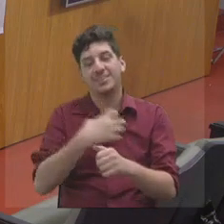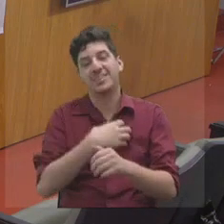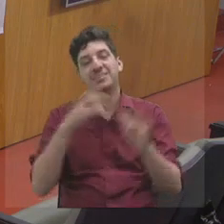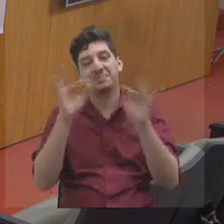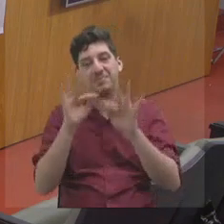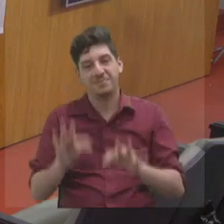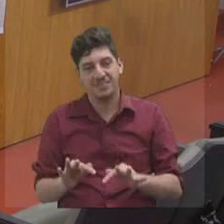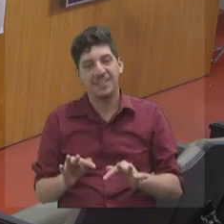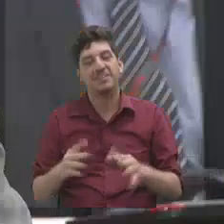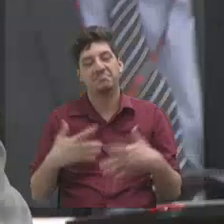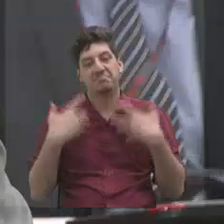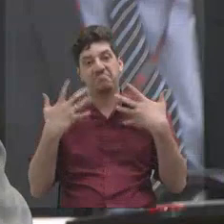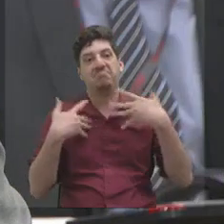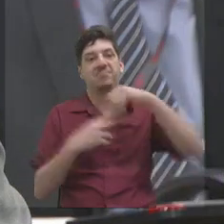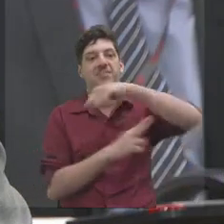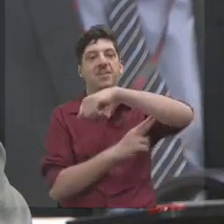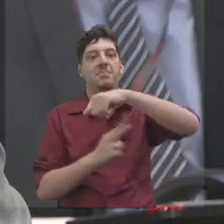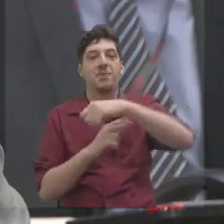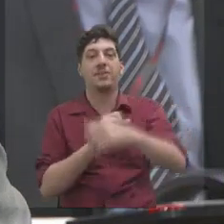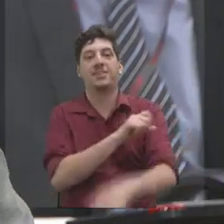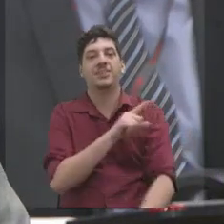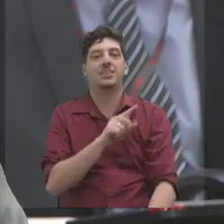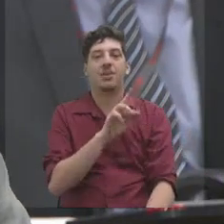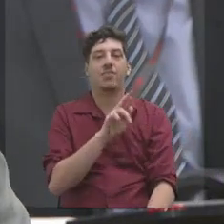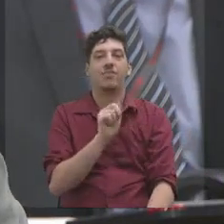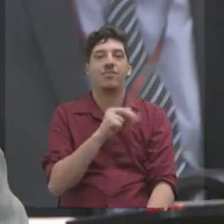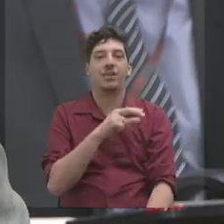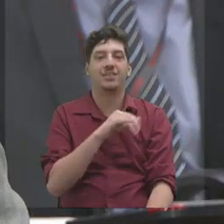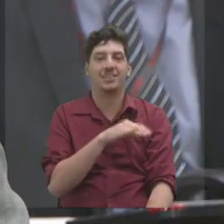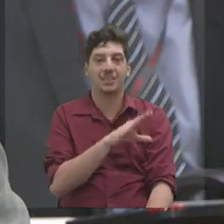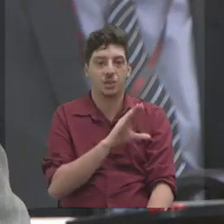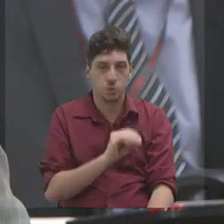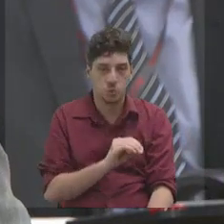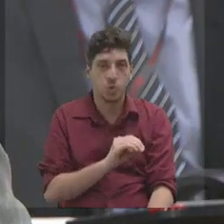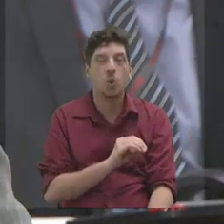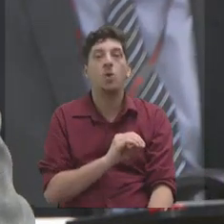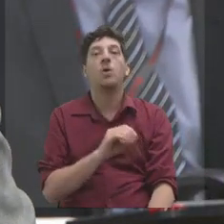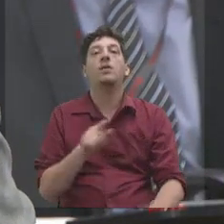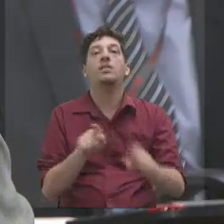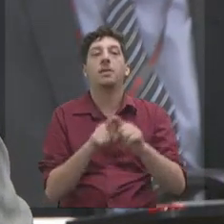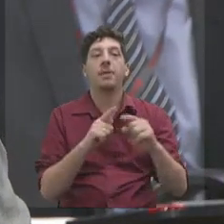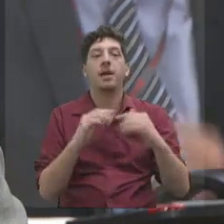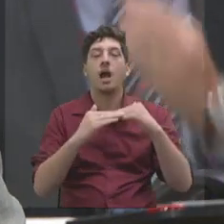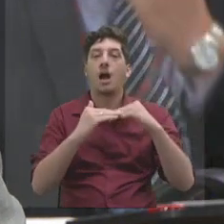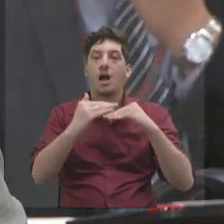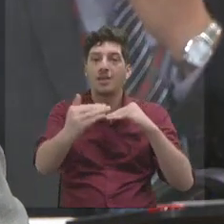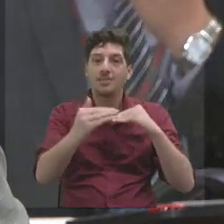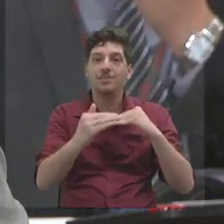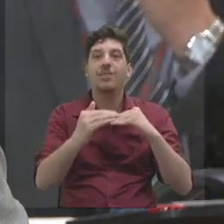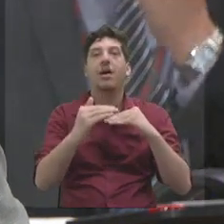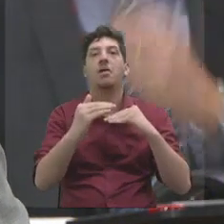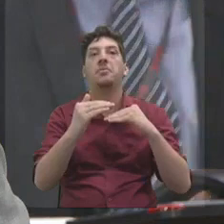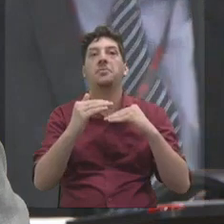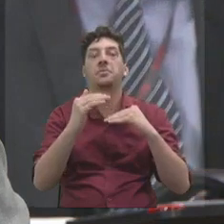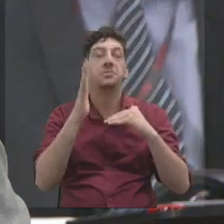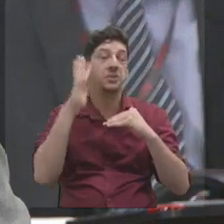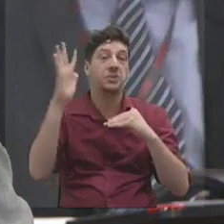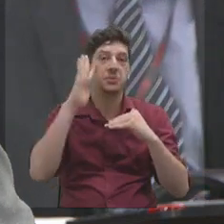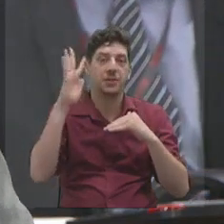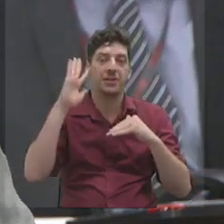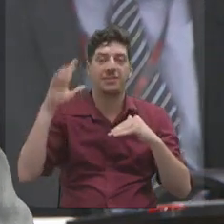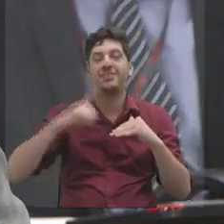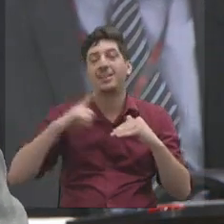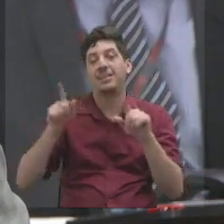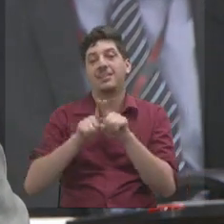né Tá tá em andamento a cidade de ao asfalto Pintópolis também um grande sonho né